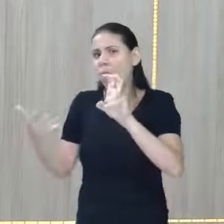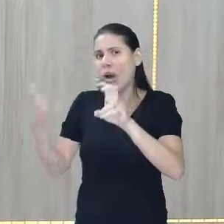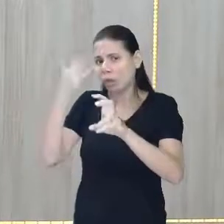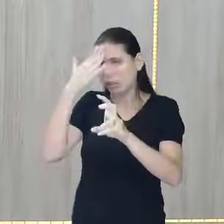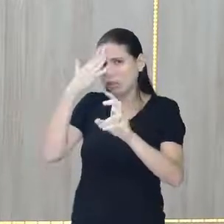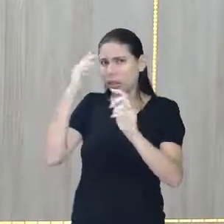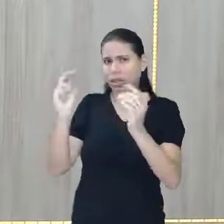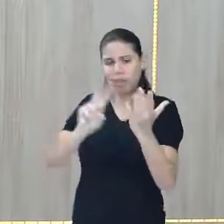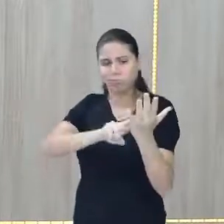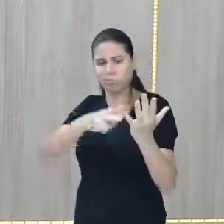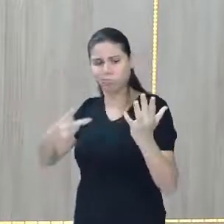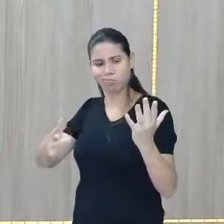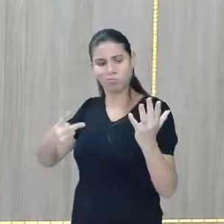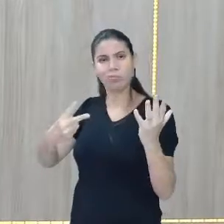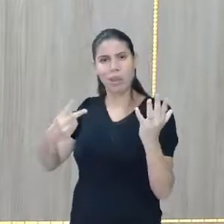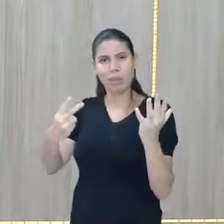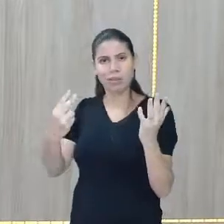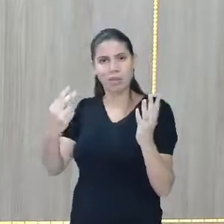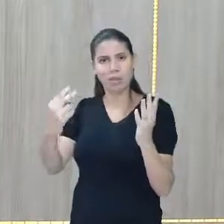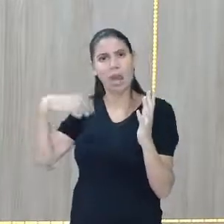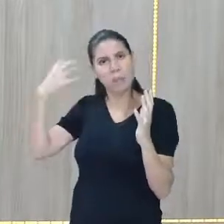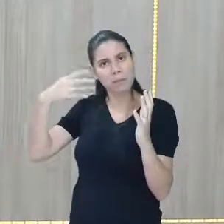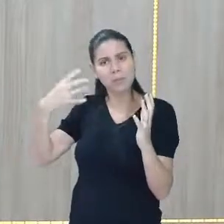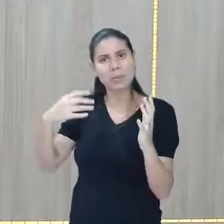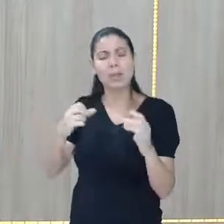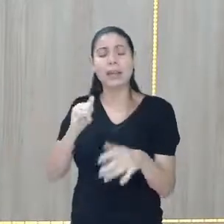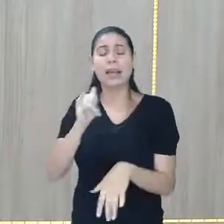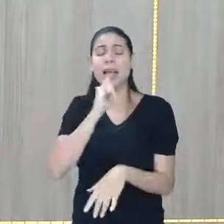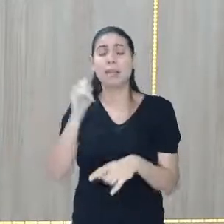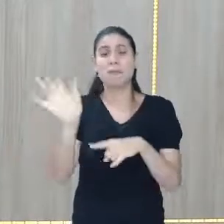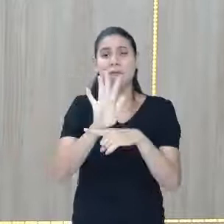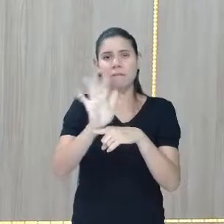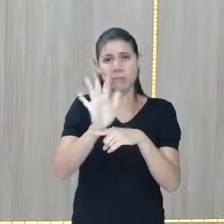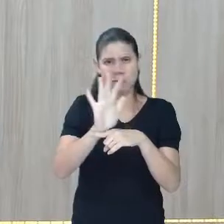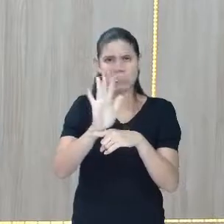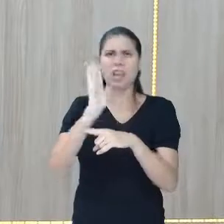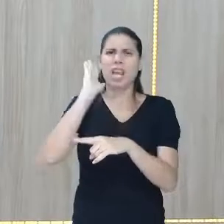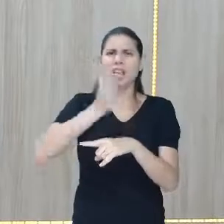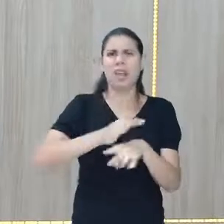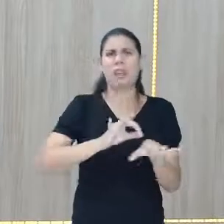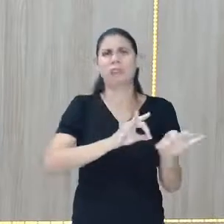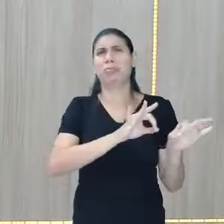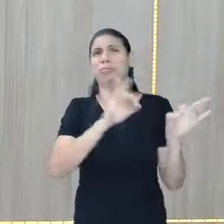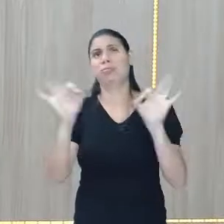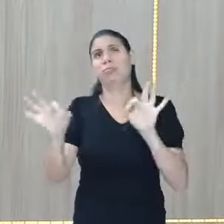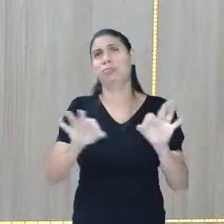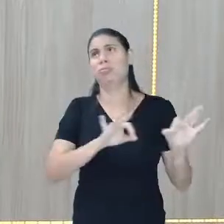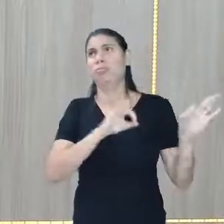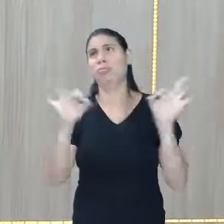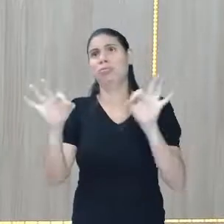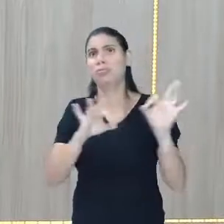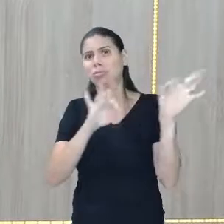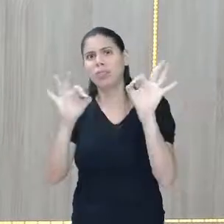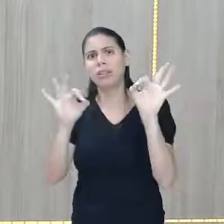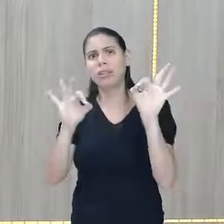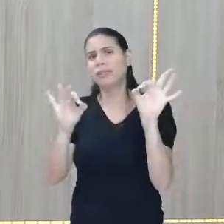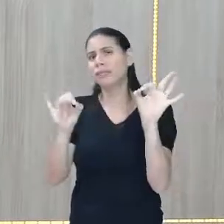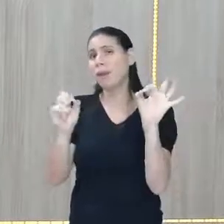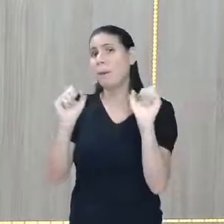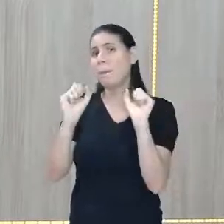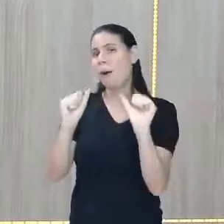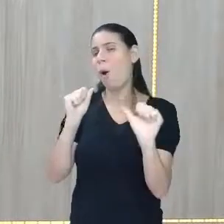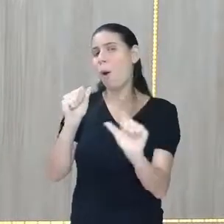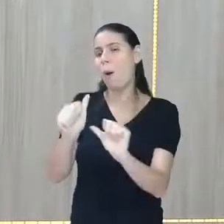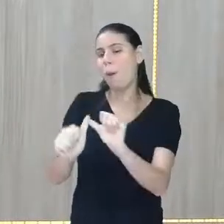toda. Se você gosta de filme, tem um filme que você já viu 1000 vezes. Se você já viu aquele filme 1000 vezes, pode ver o filme em inglês. Você já sabe o